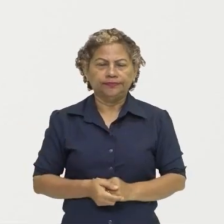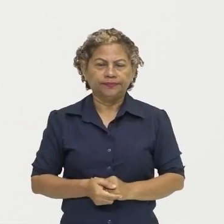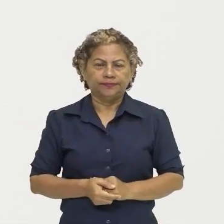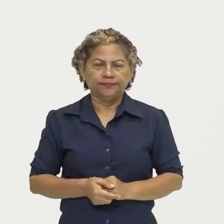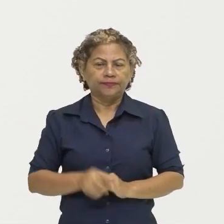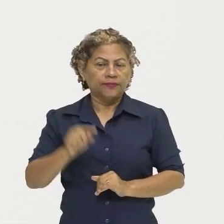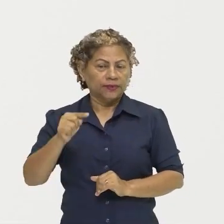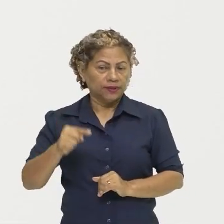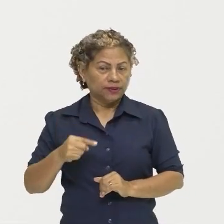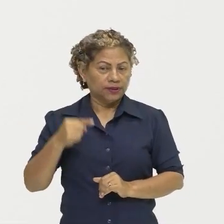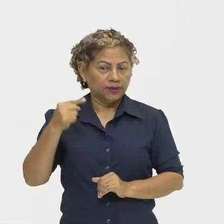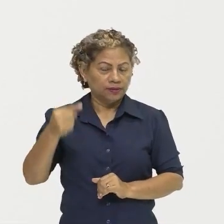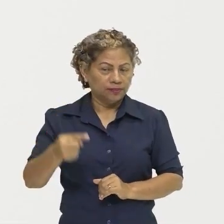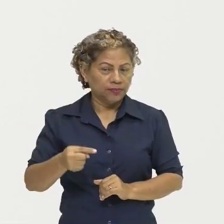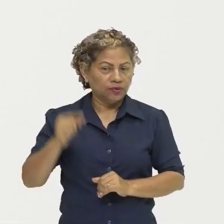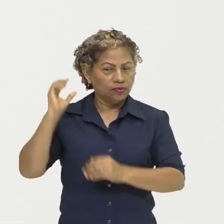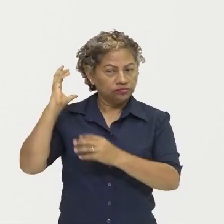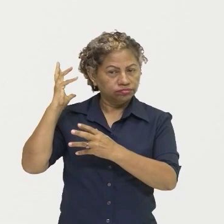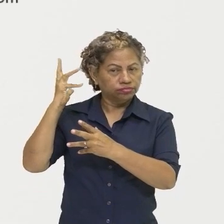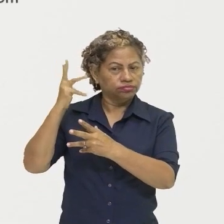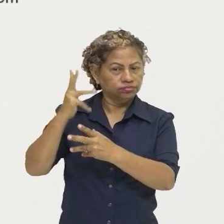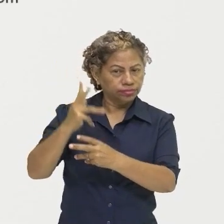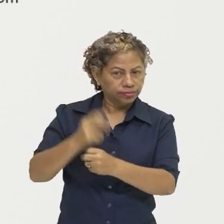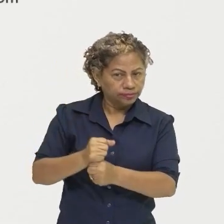Depois nós vimos também